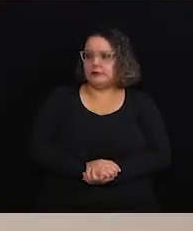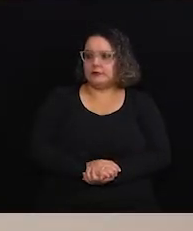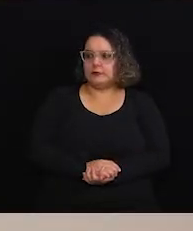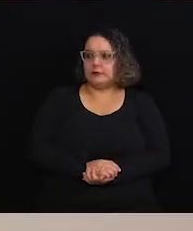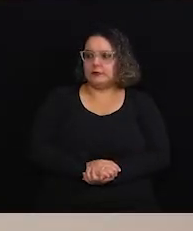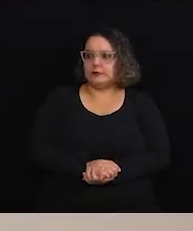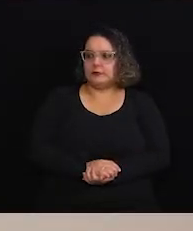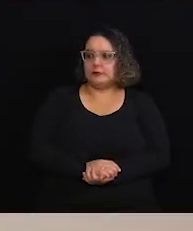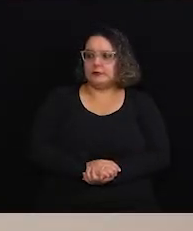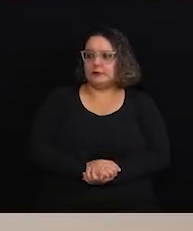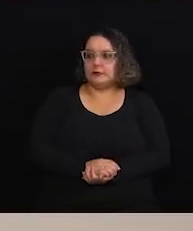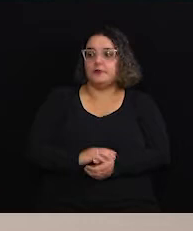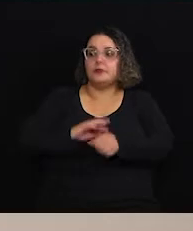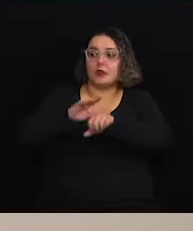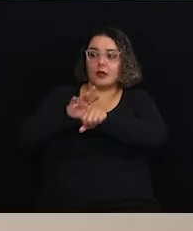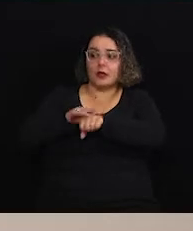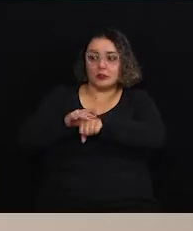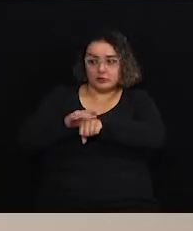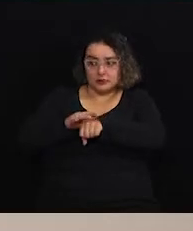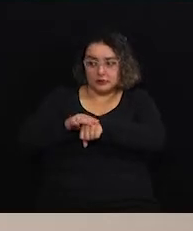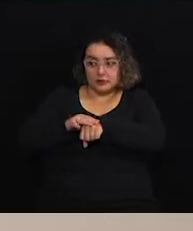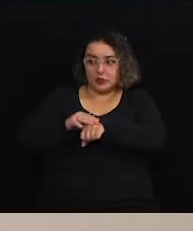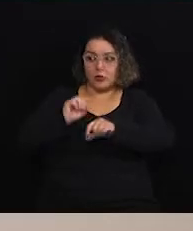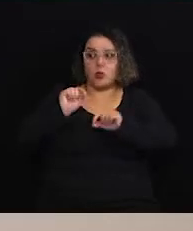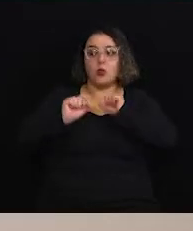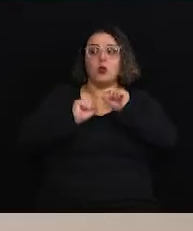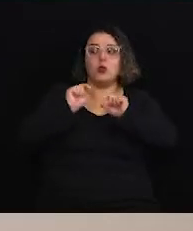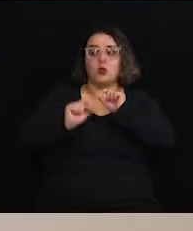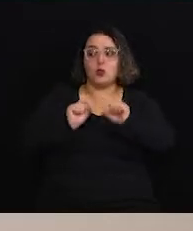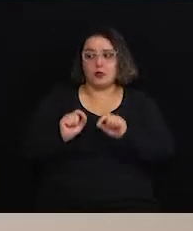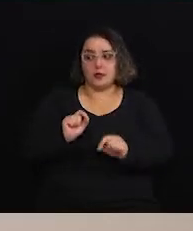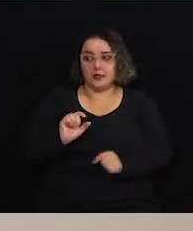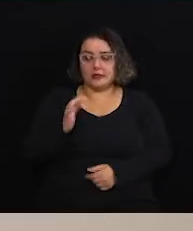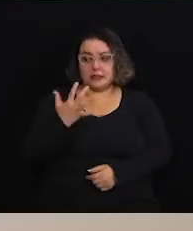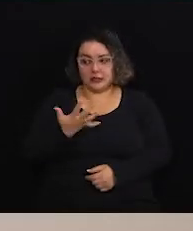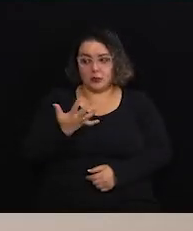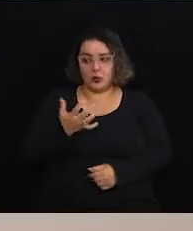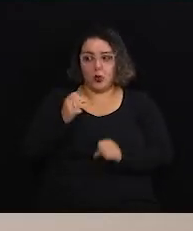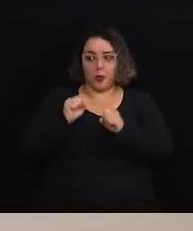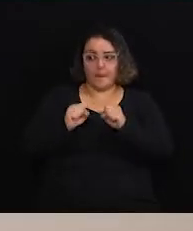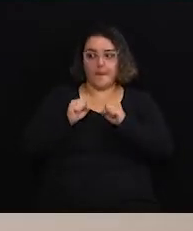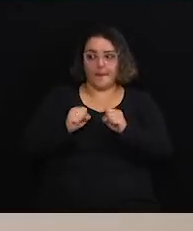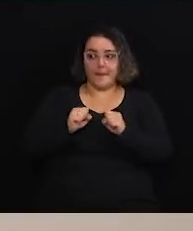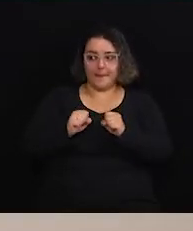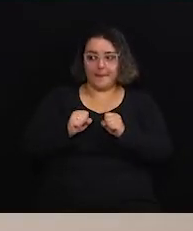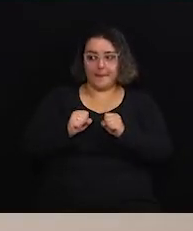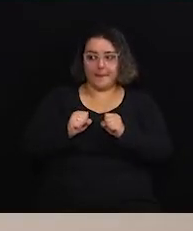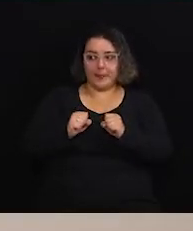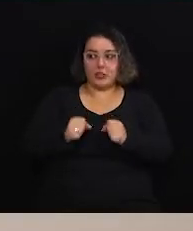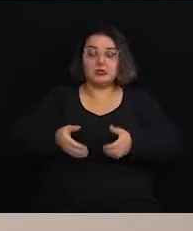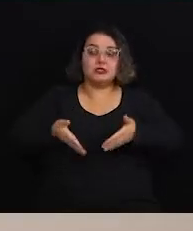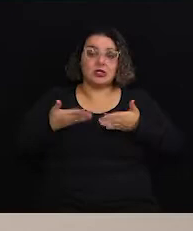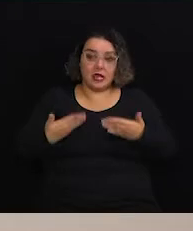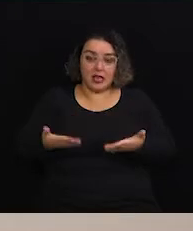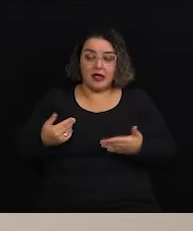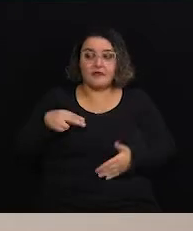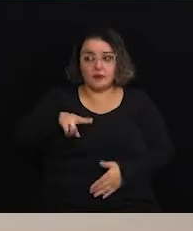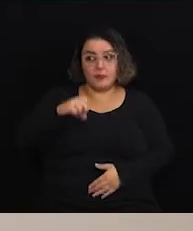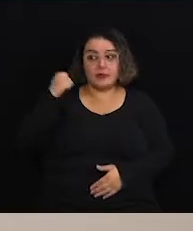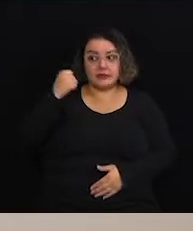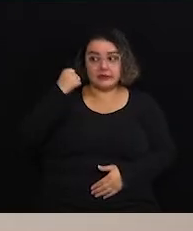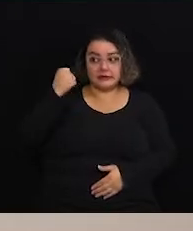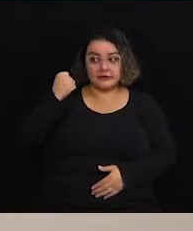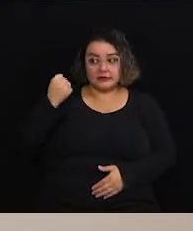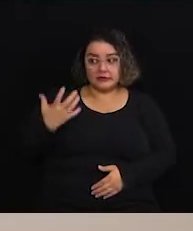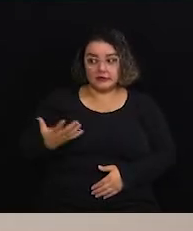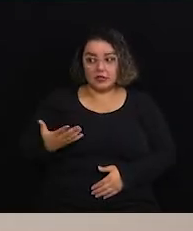Então, a endometriose, dependendo do que ela está cometendo, então ela pode ser considerada leve ou mais grave, né? Então, A